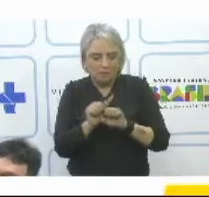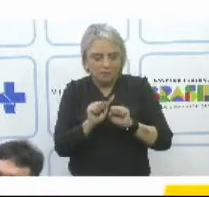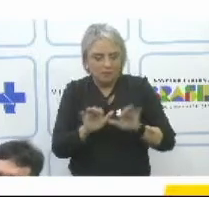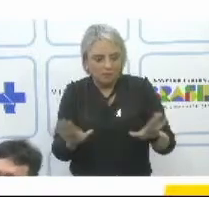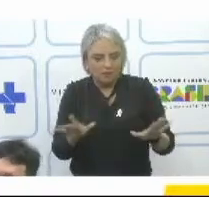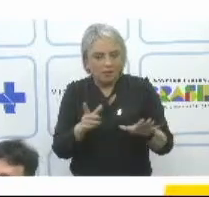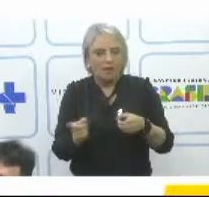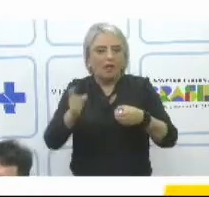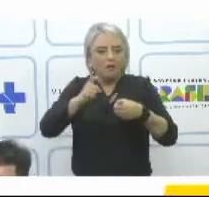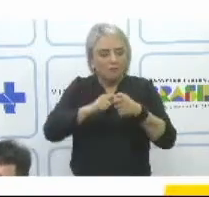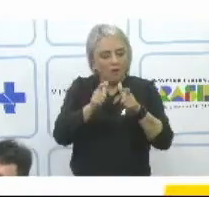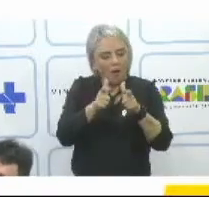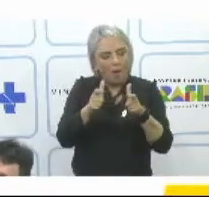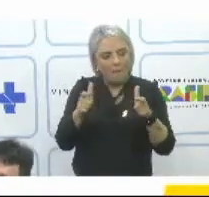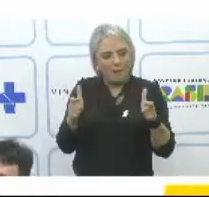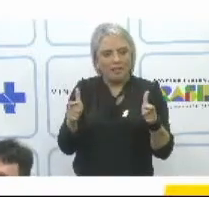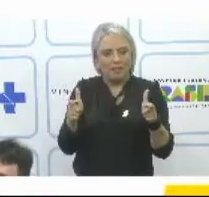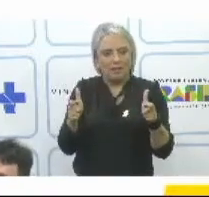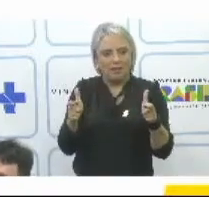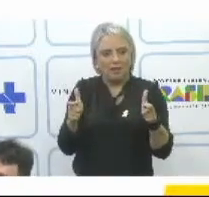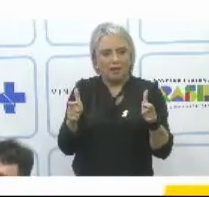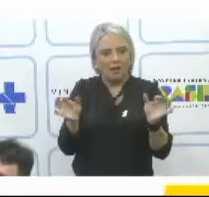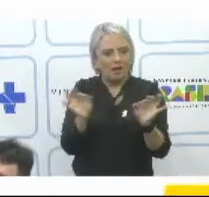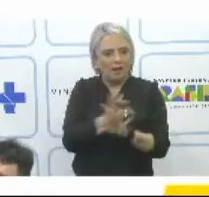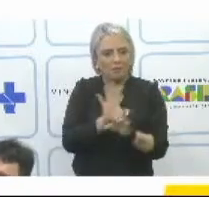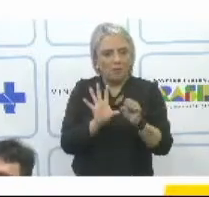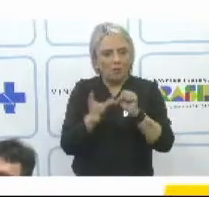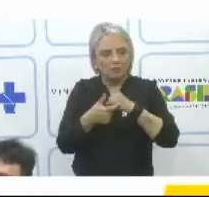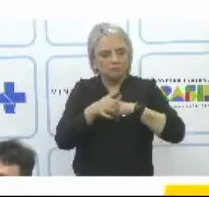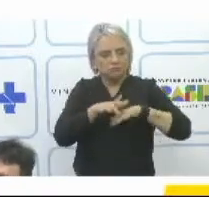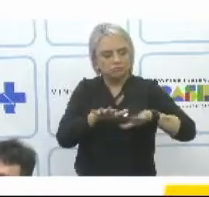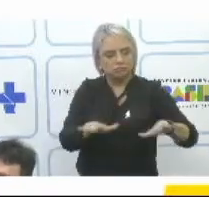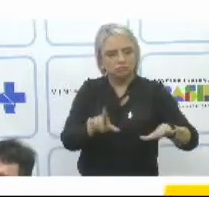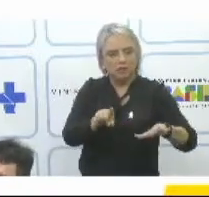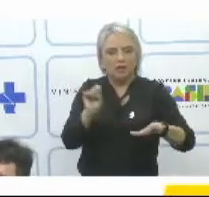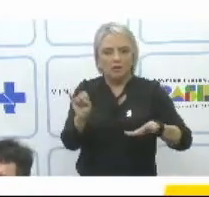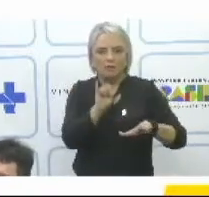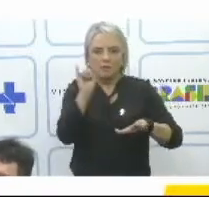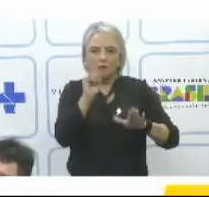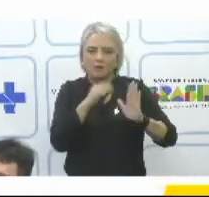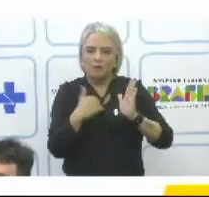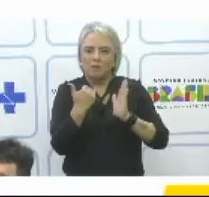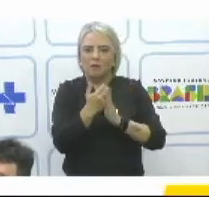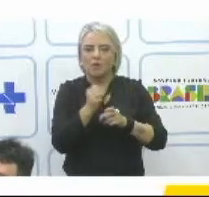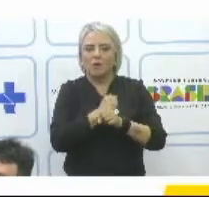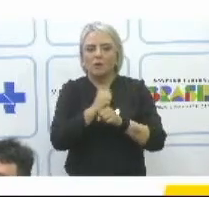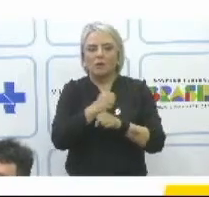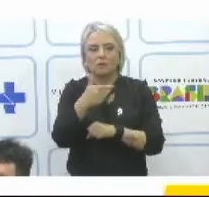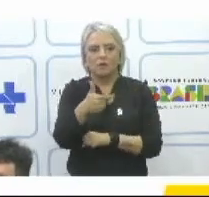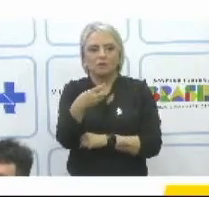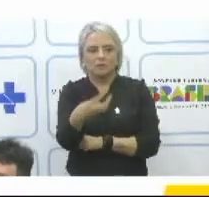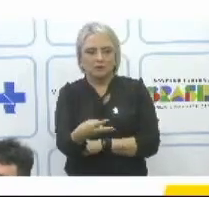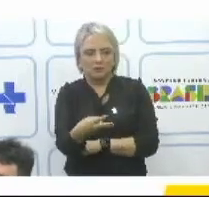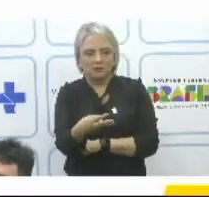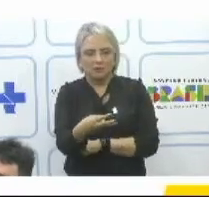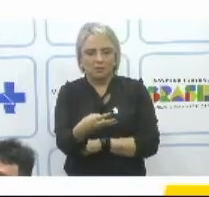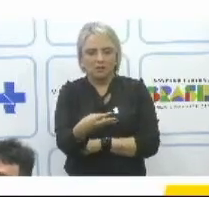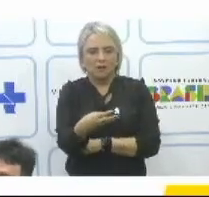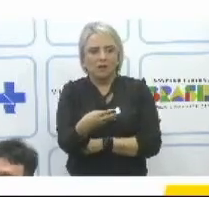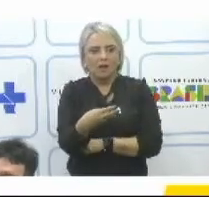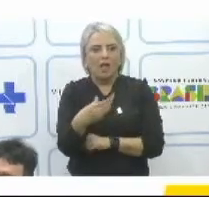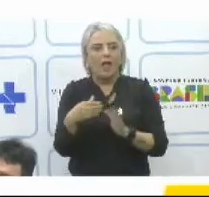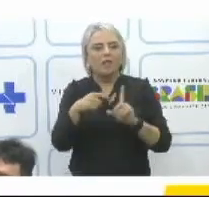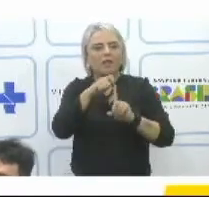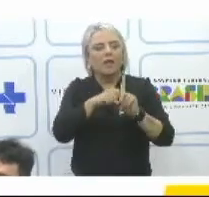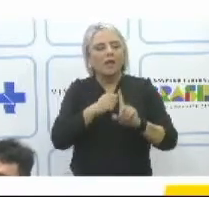que voltam a se expandir, né, com o término da pandemia e com importante crescimento em 2023, e até agosto